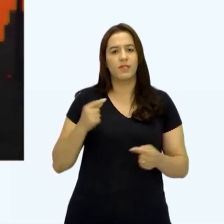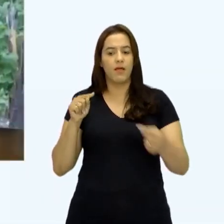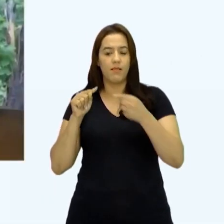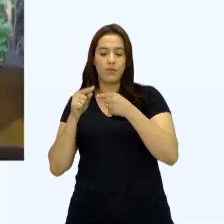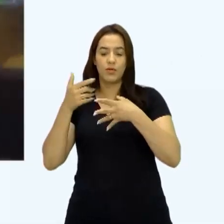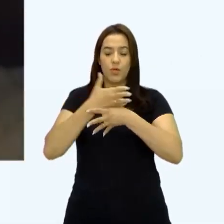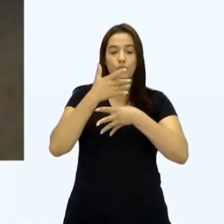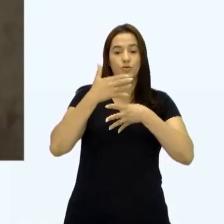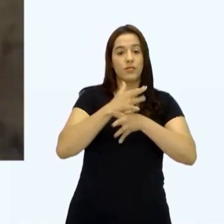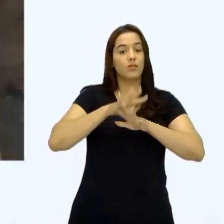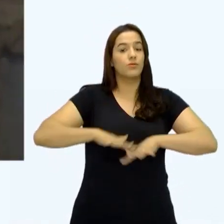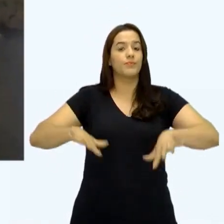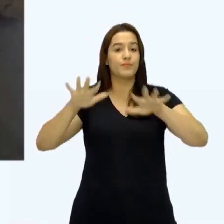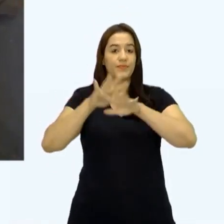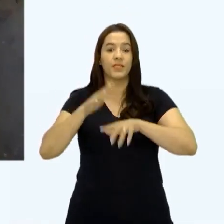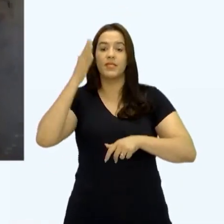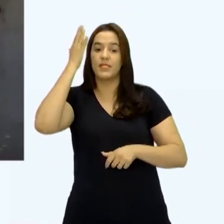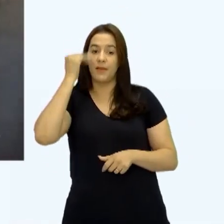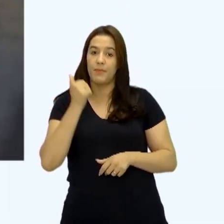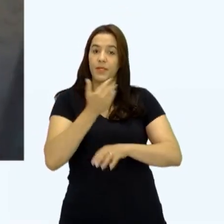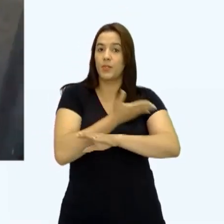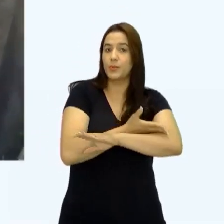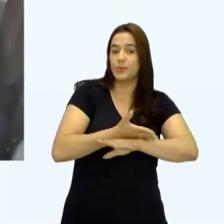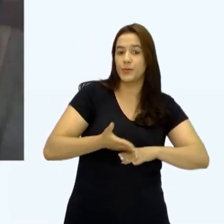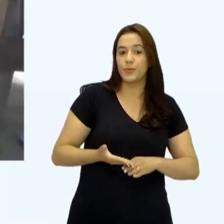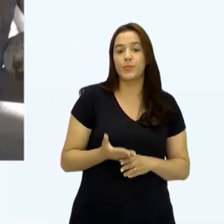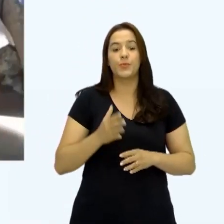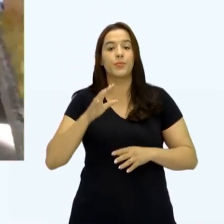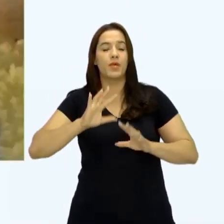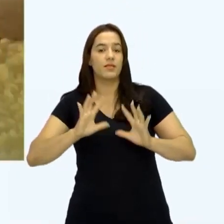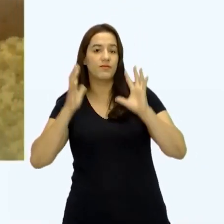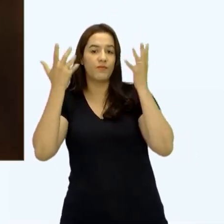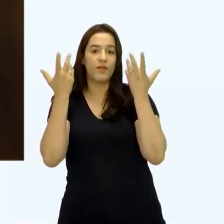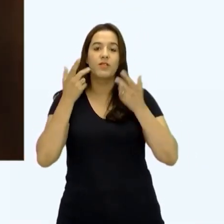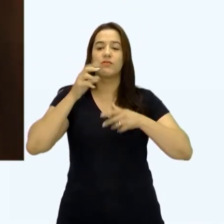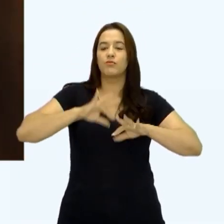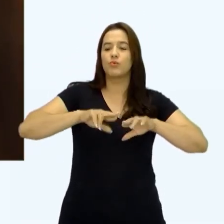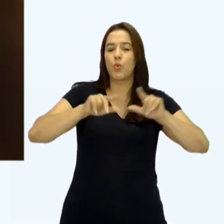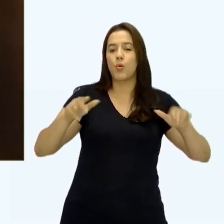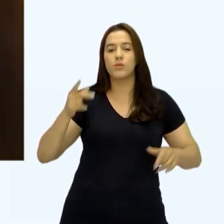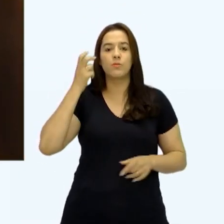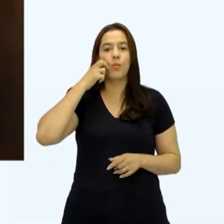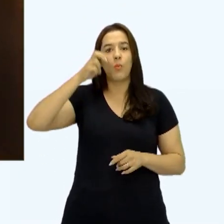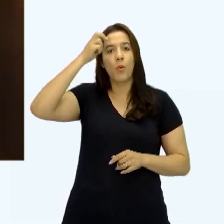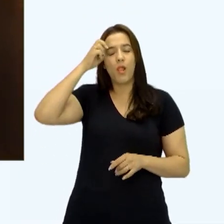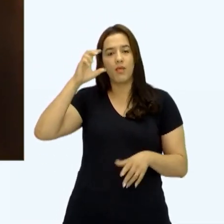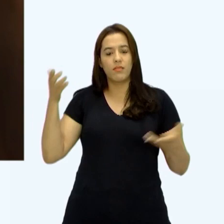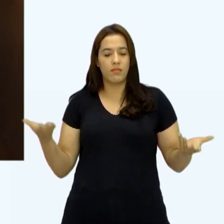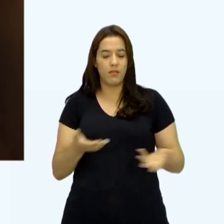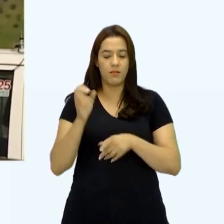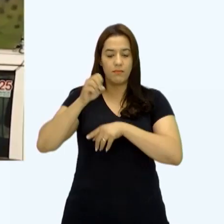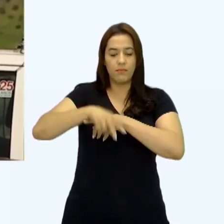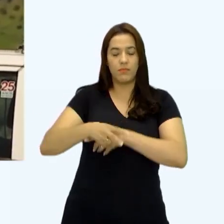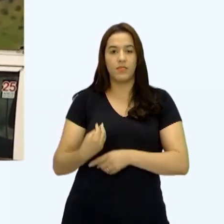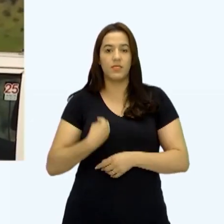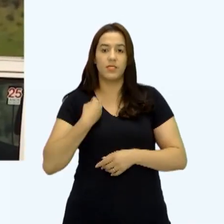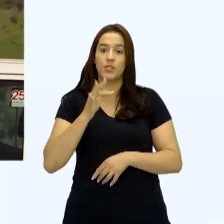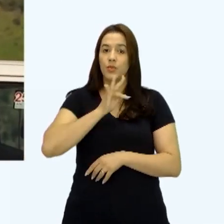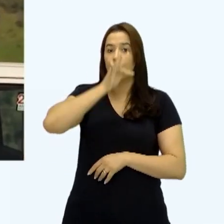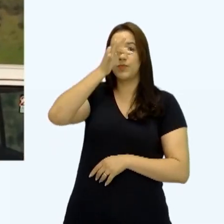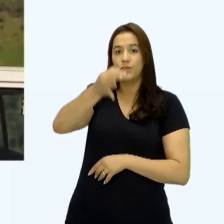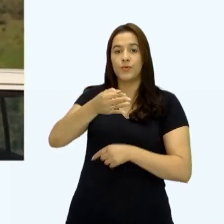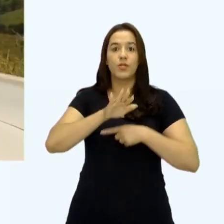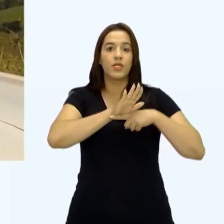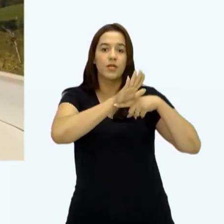urbanos. É saber que os rituais, as festas e os conhecimentos populares têm espaço no presente e no futuro, ajudando